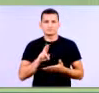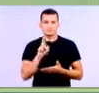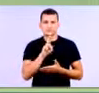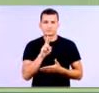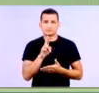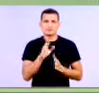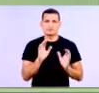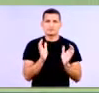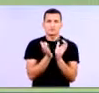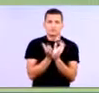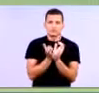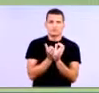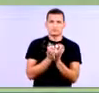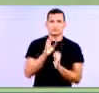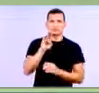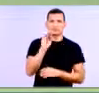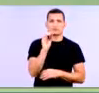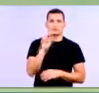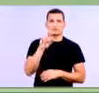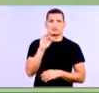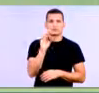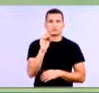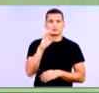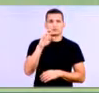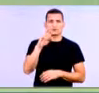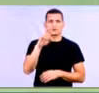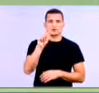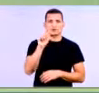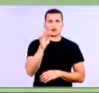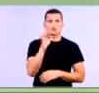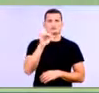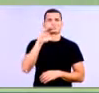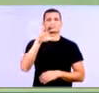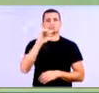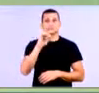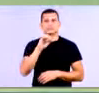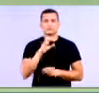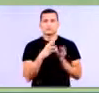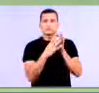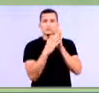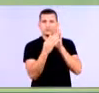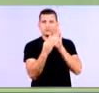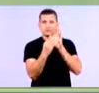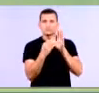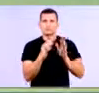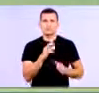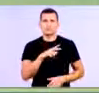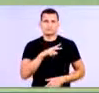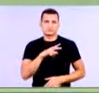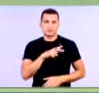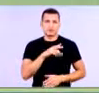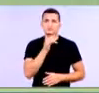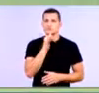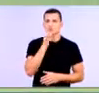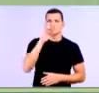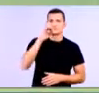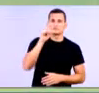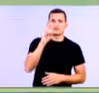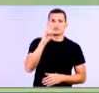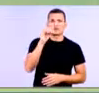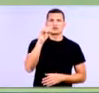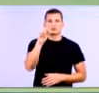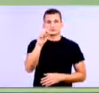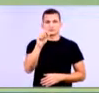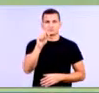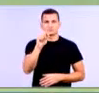fins burocráticos. Vamos exemplificar aqui esse modelo particular. Dados de clientes, tá?